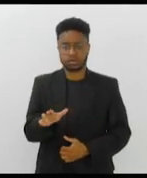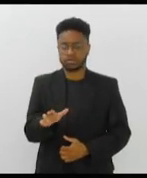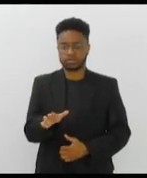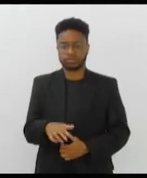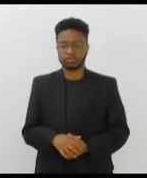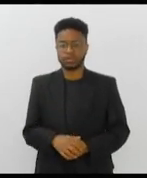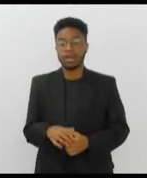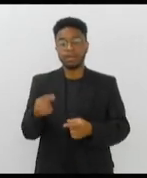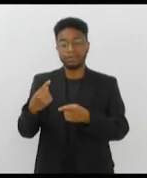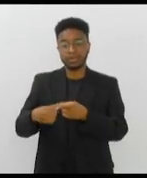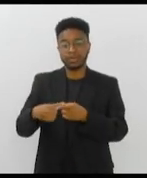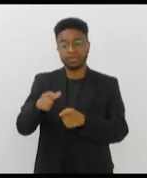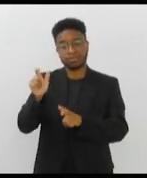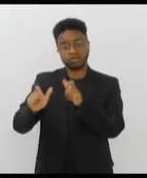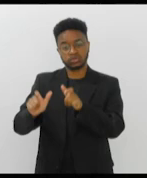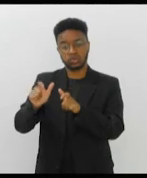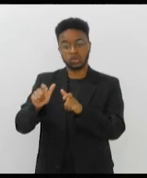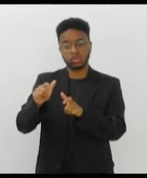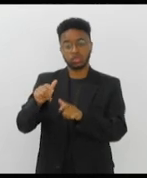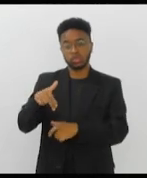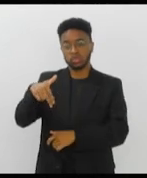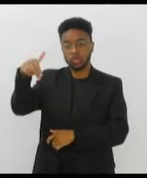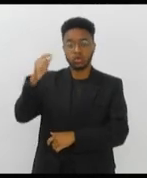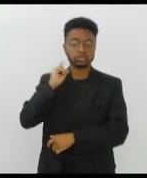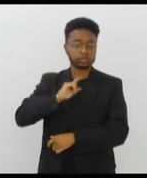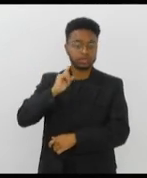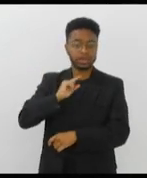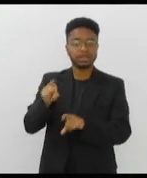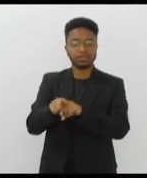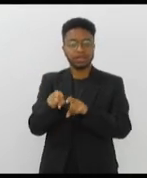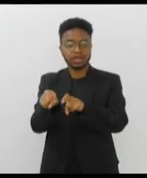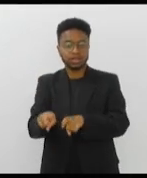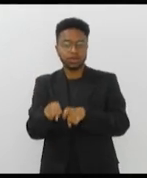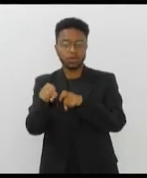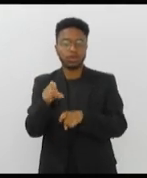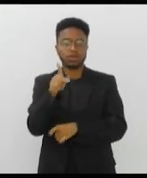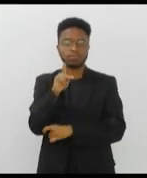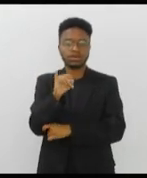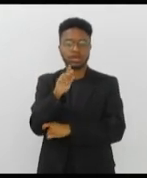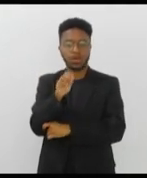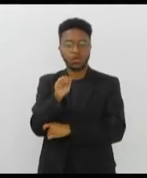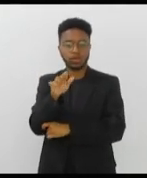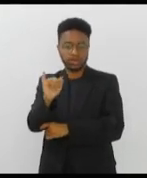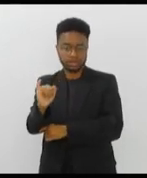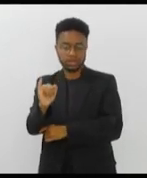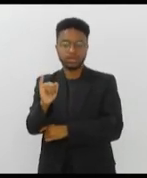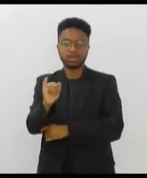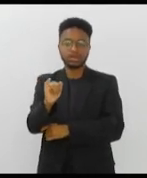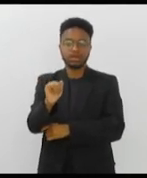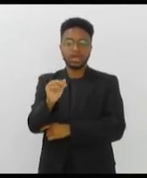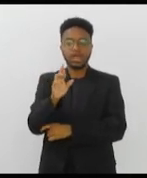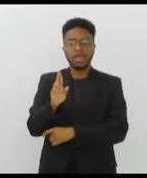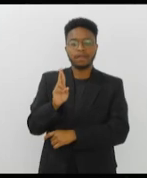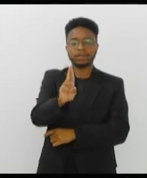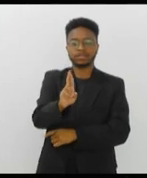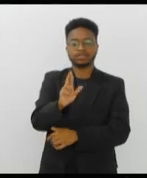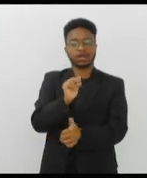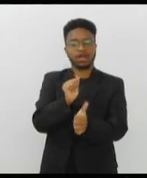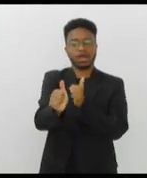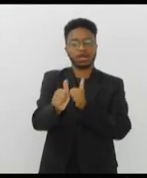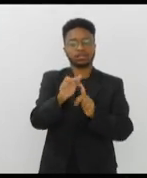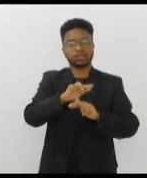do norte de Minas, do interior do Piauí, fazer frente aos atletas da